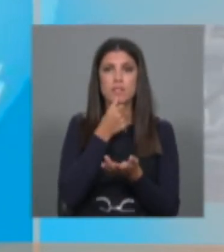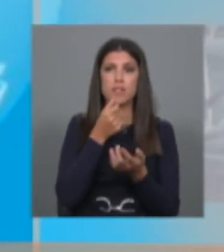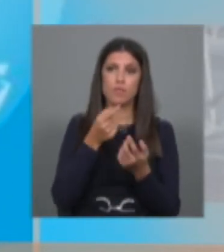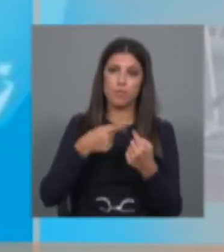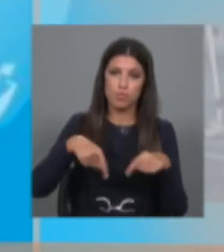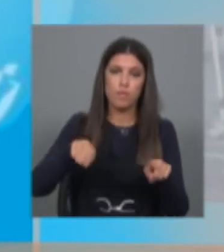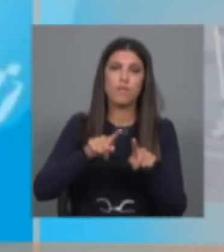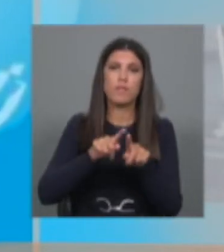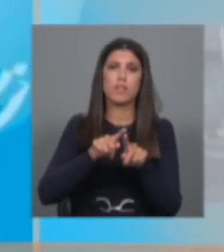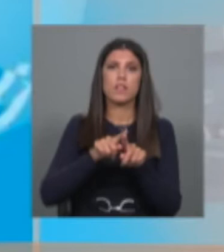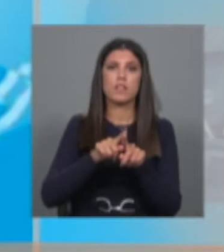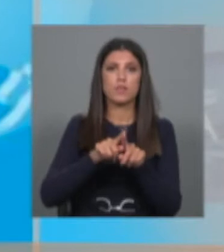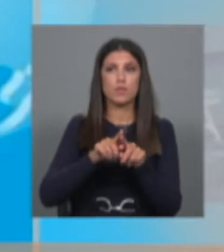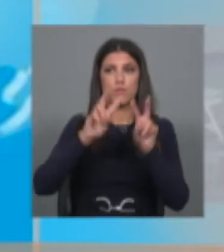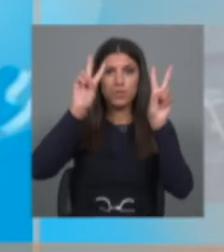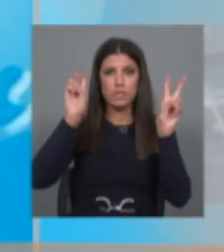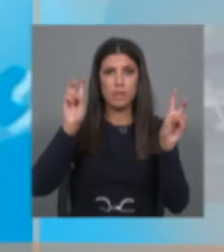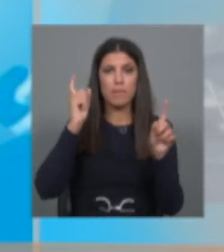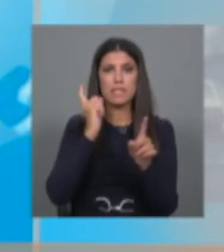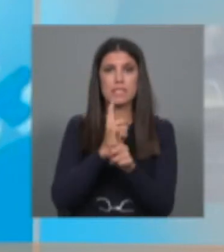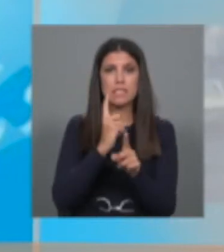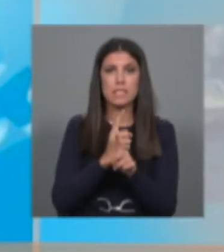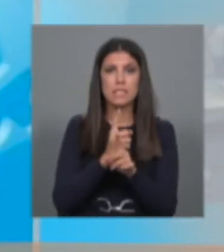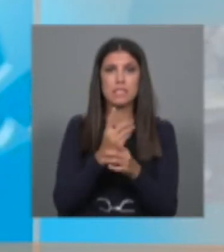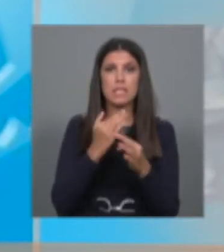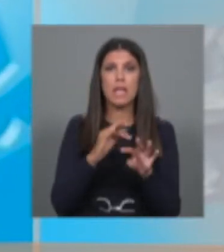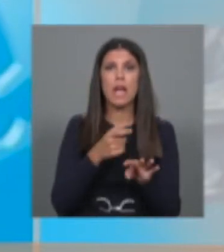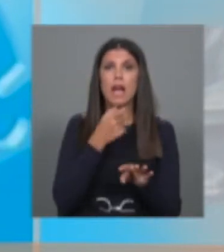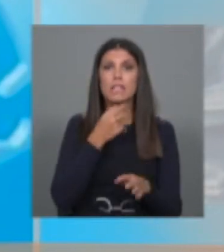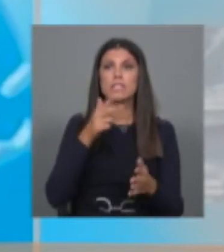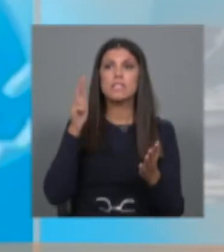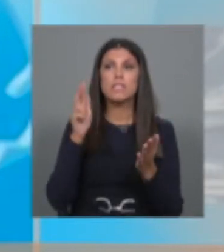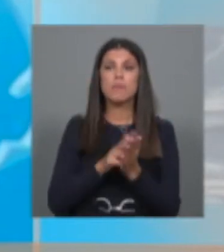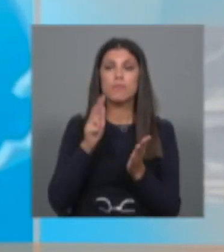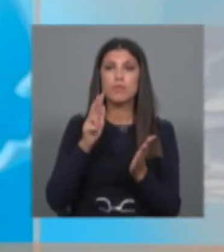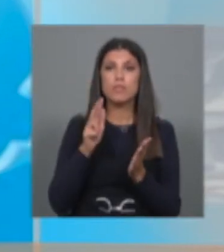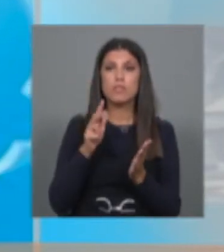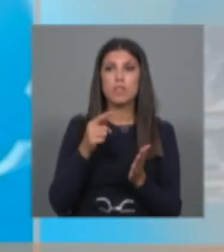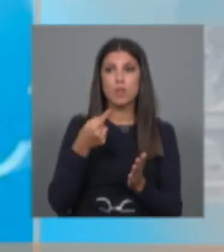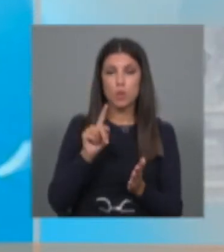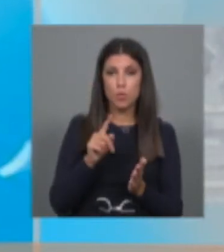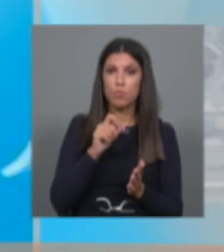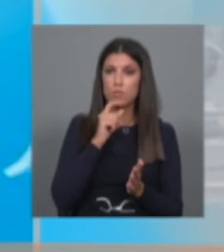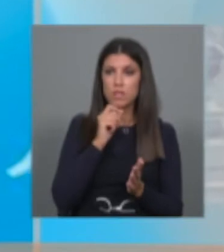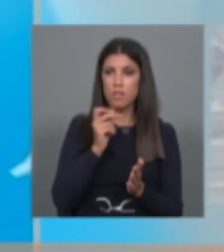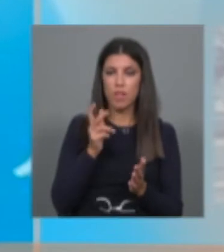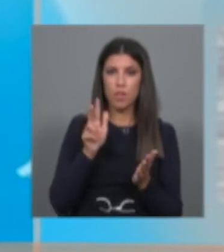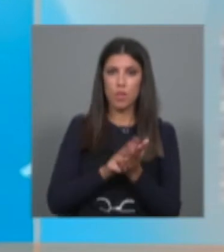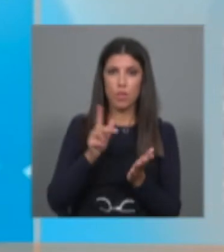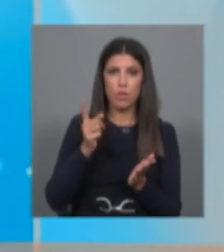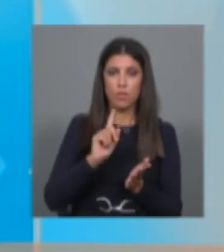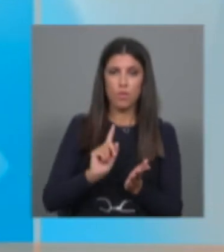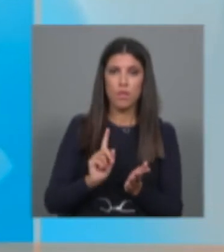assertiva sobre o referendo. Não sendo aprovado o referendo, como tudo indica que não